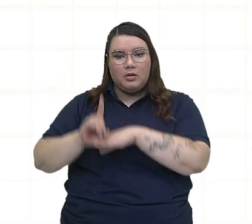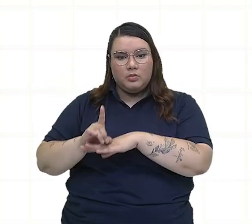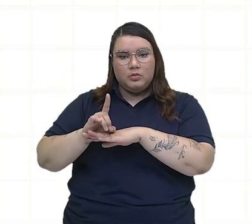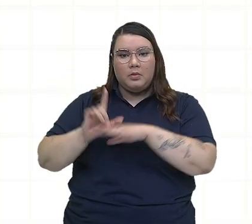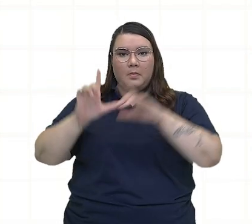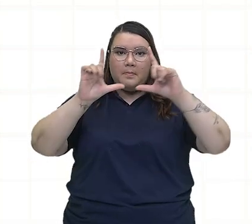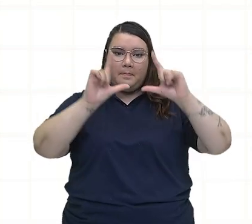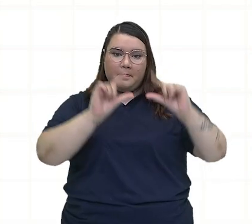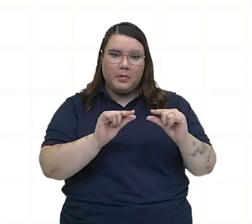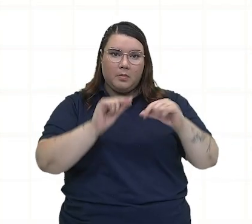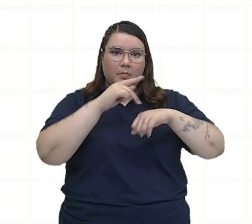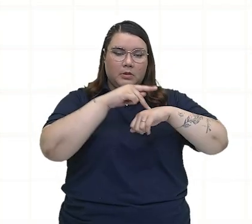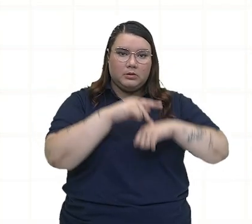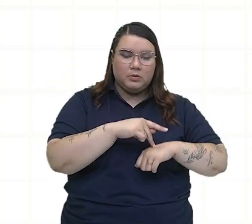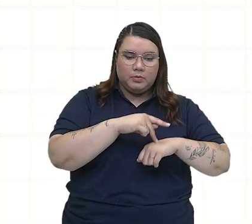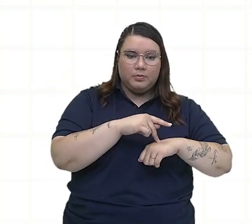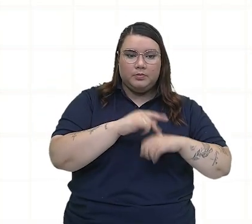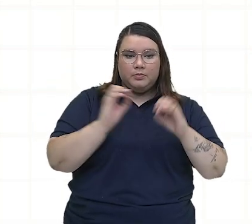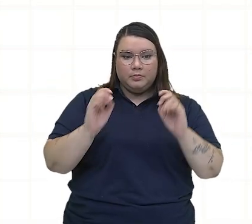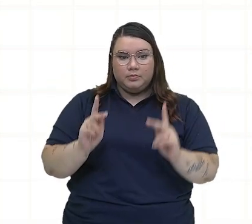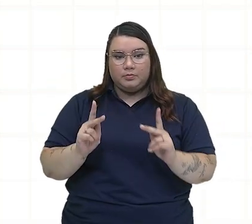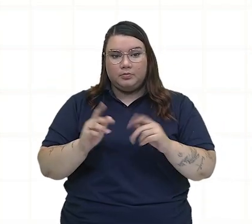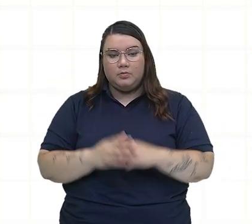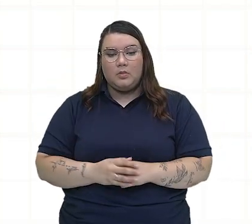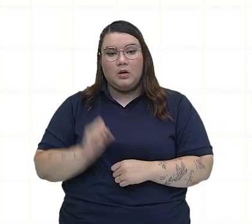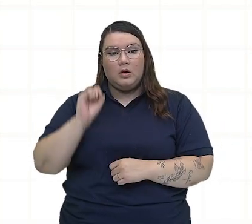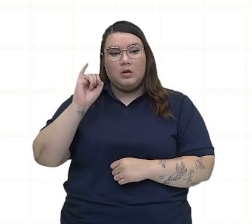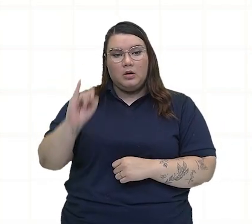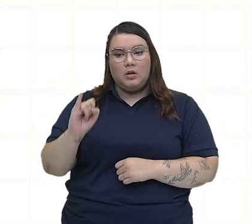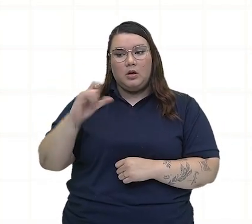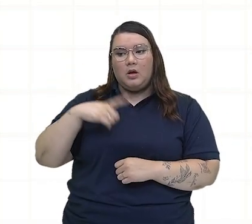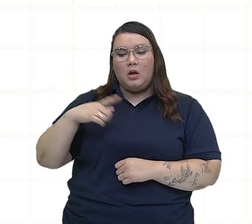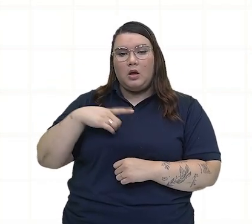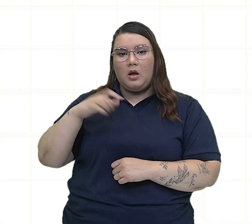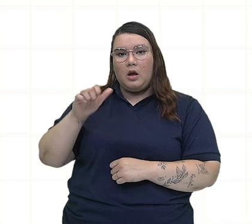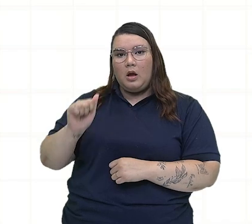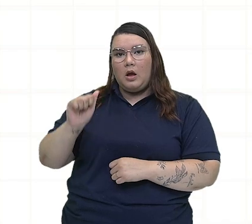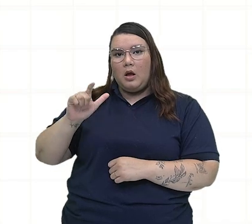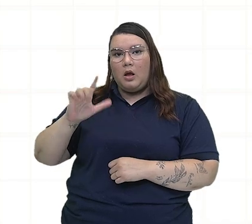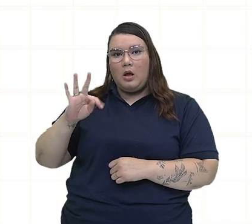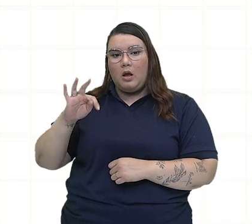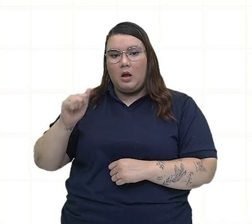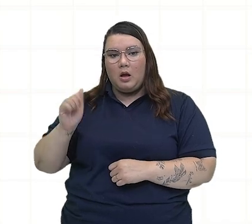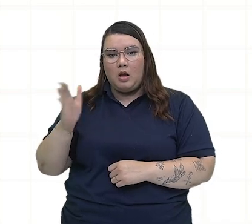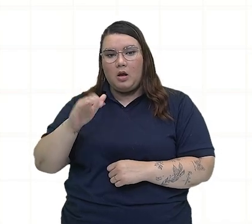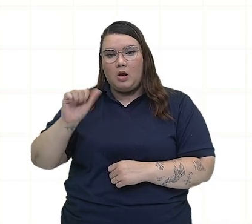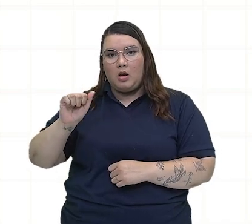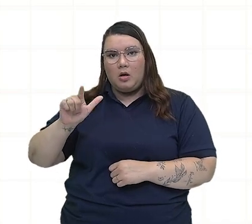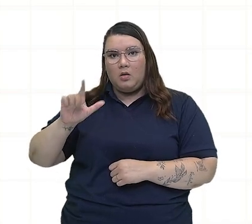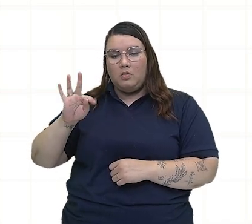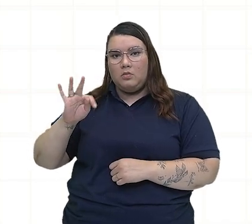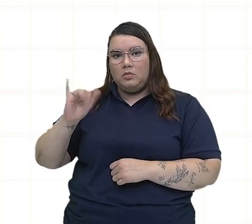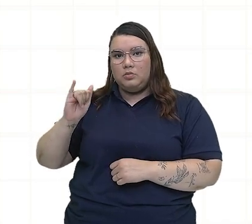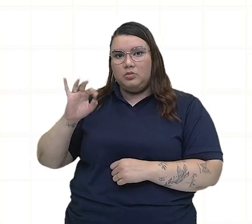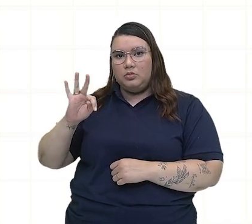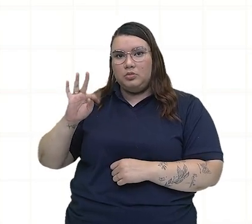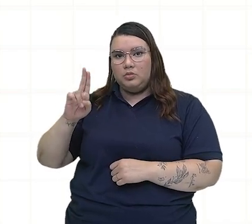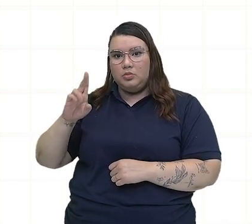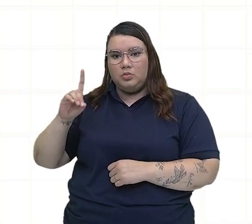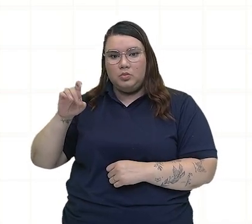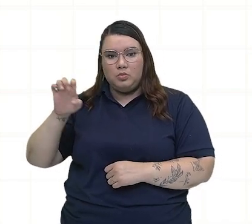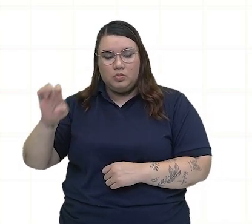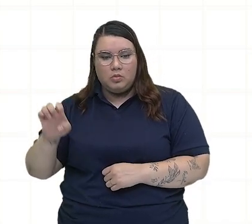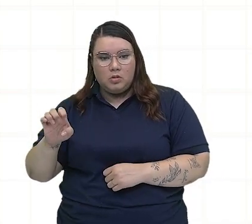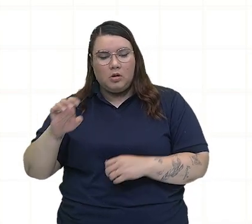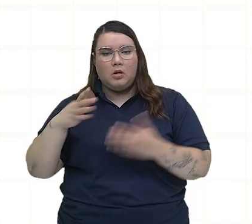mais denso, mas há uma menor pressão. Se é um lugar onde é alta altitude, ou seja, mais elevado,